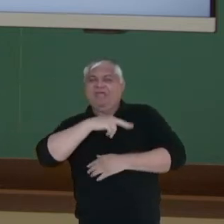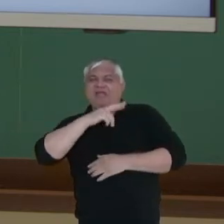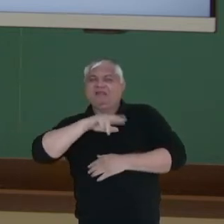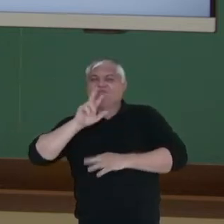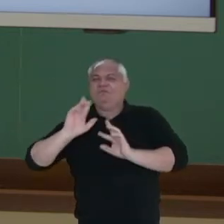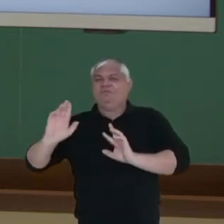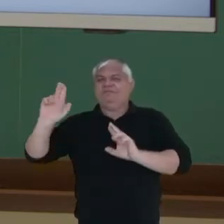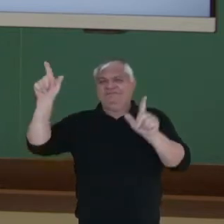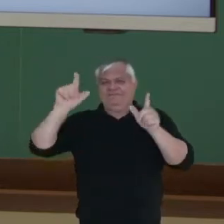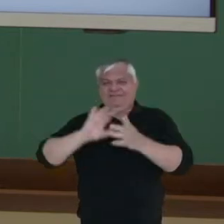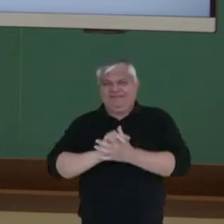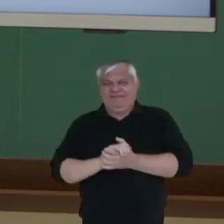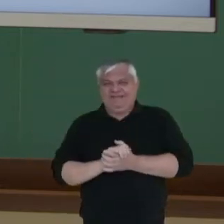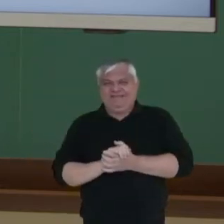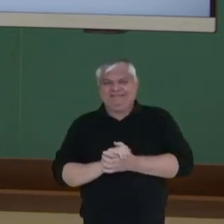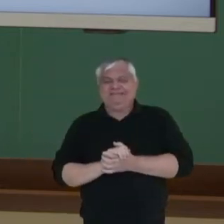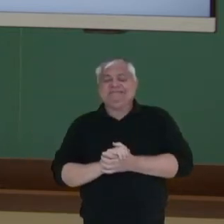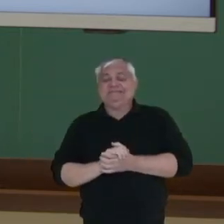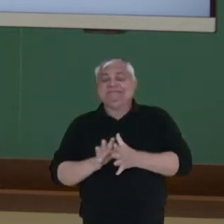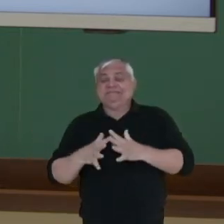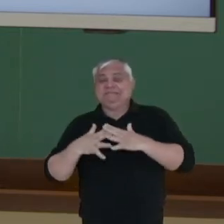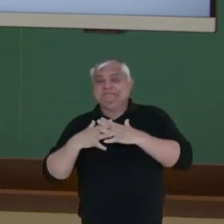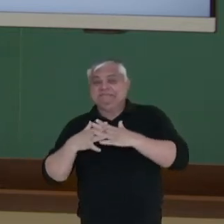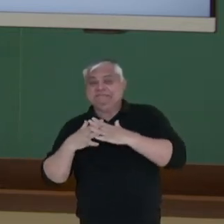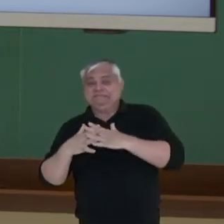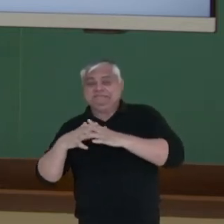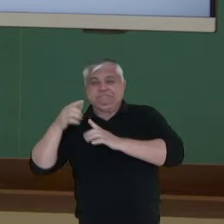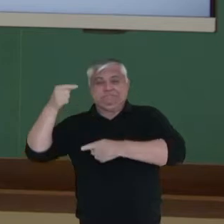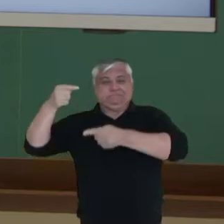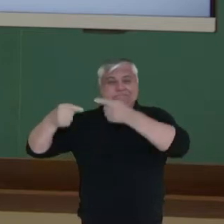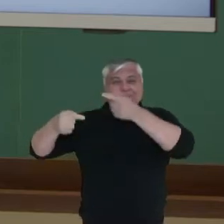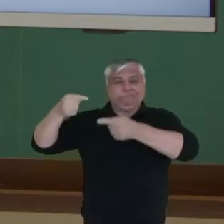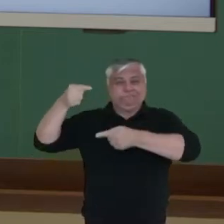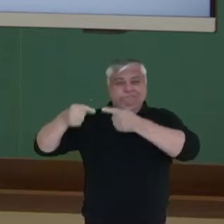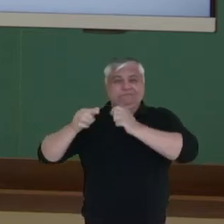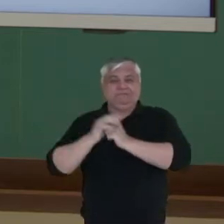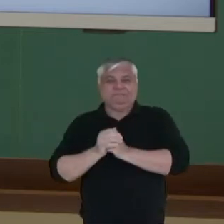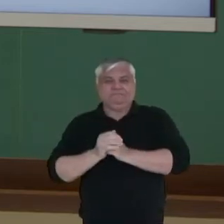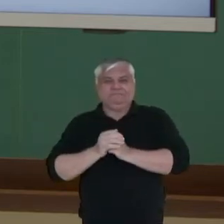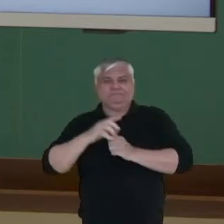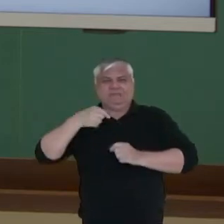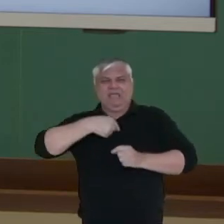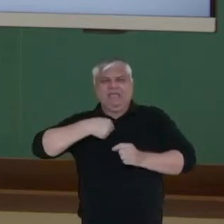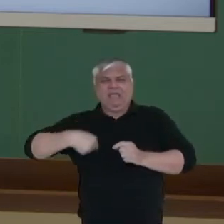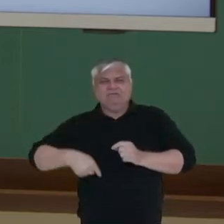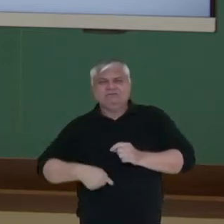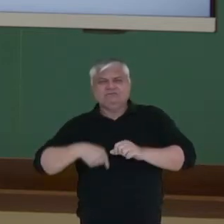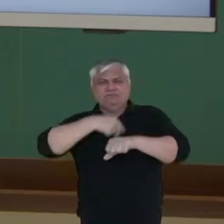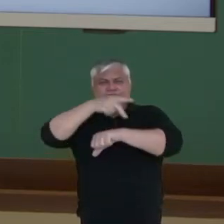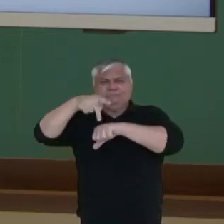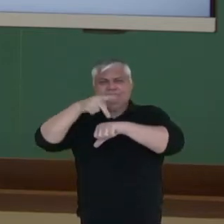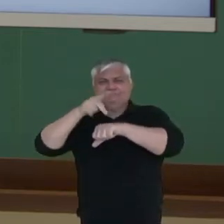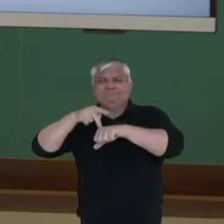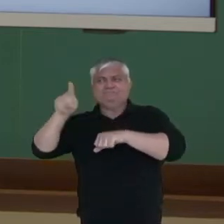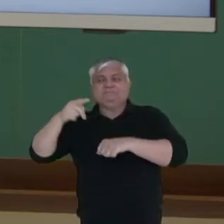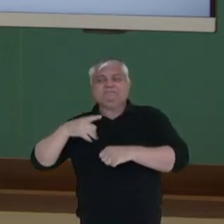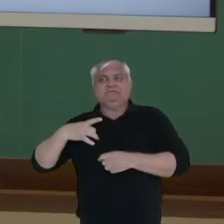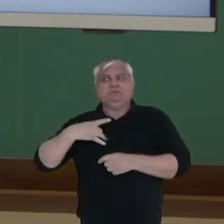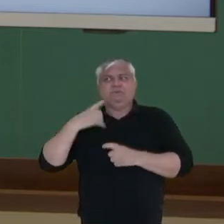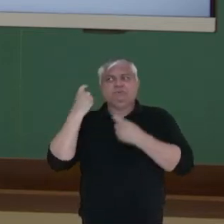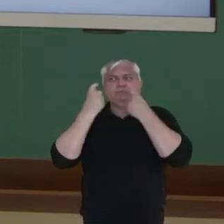região muito complicada para a atualidade. A China, com medo de uma